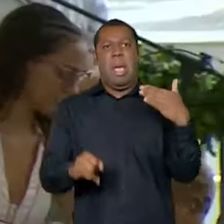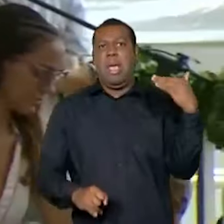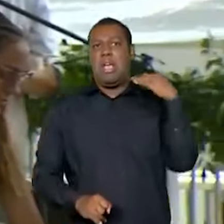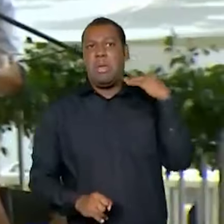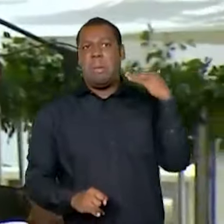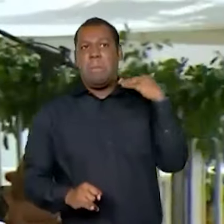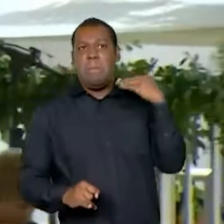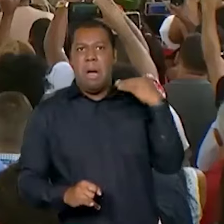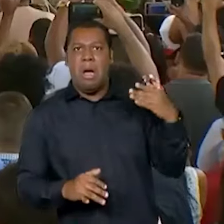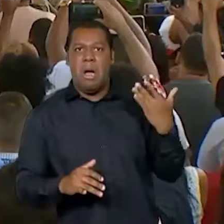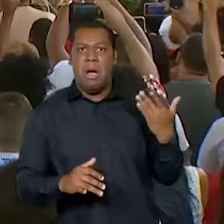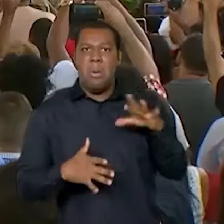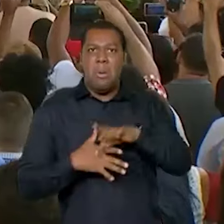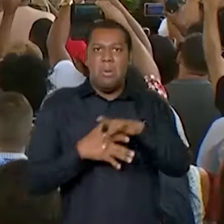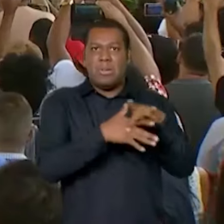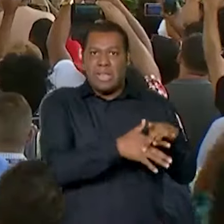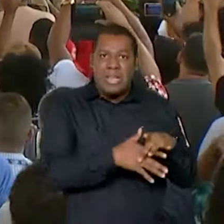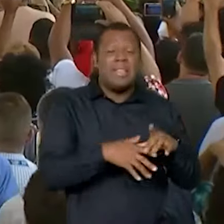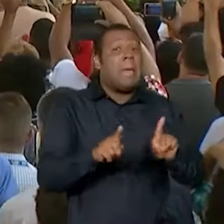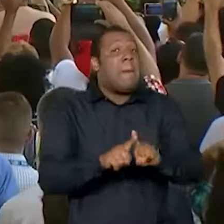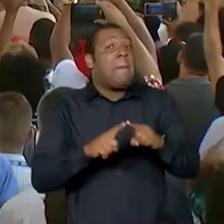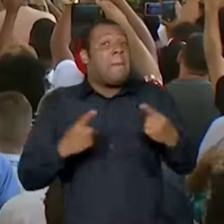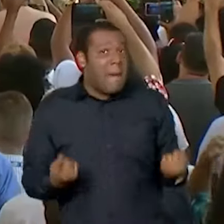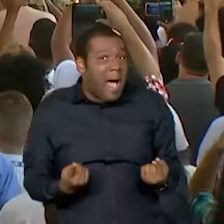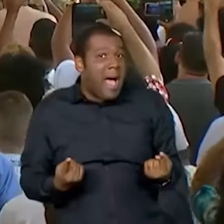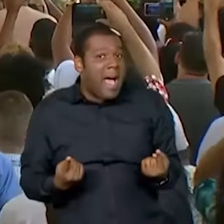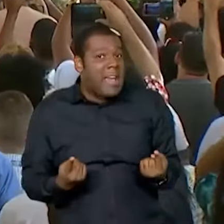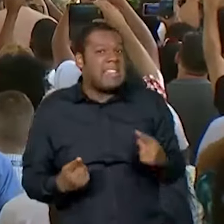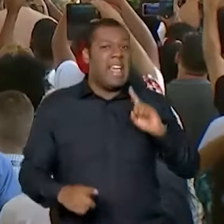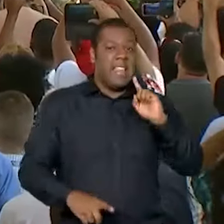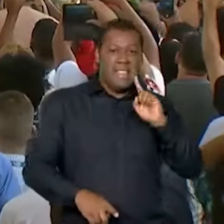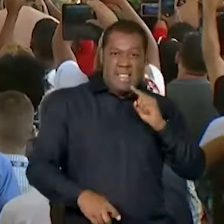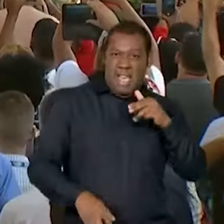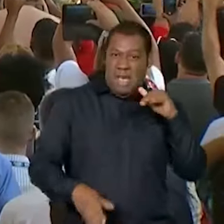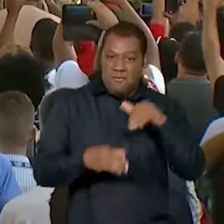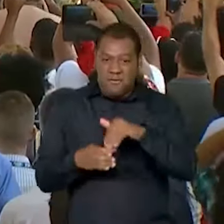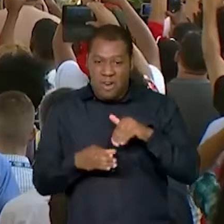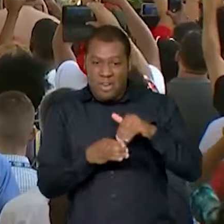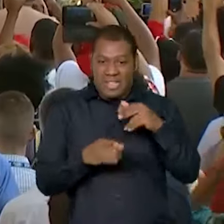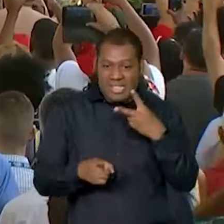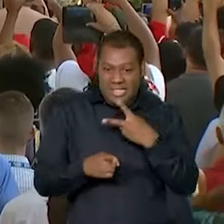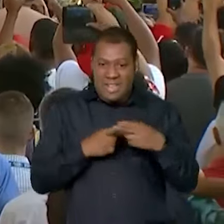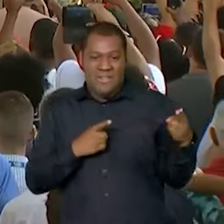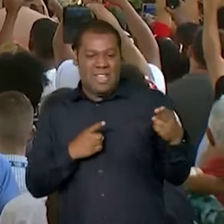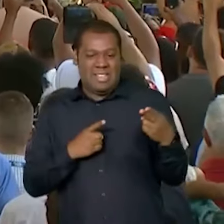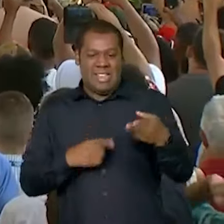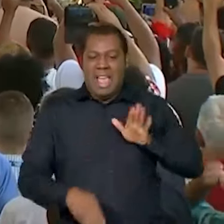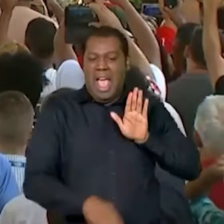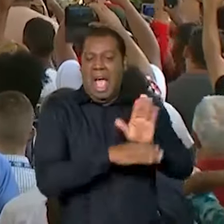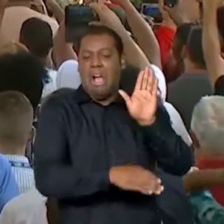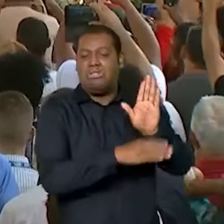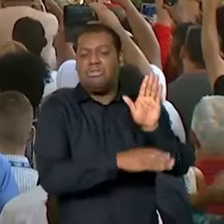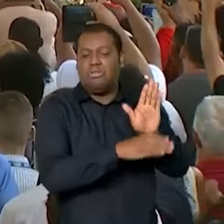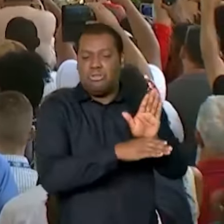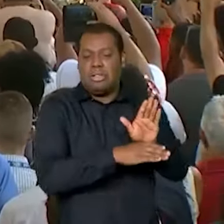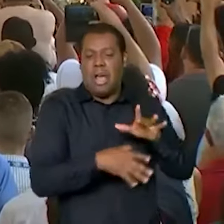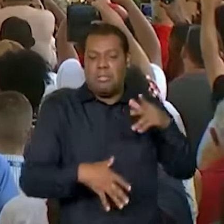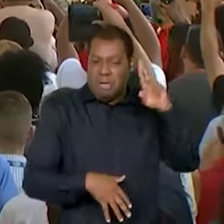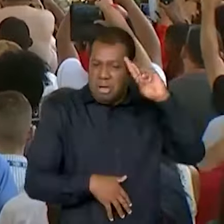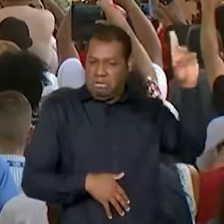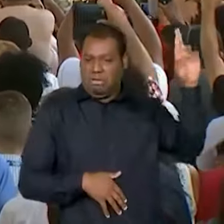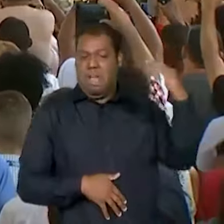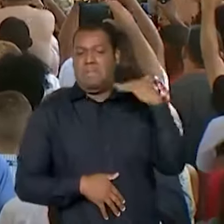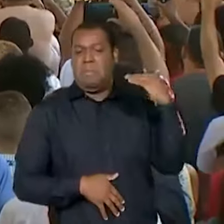do pobre. Mas na hora de governar, governa para o empresário, governa para os banqueiros e o pobre